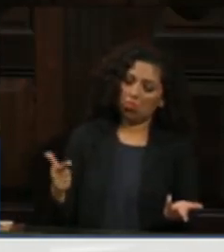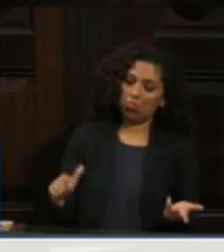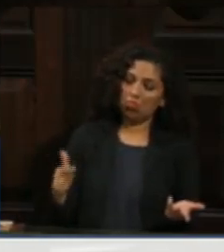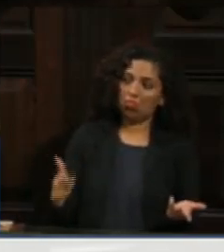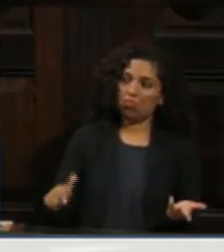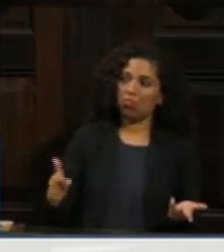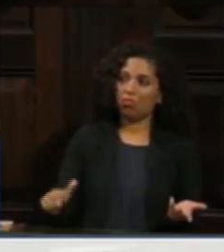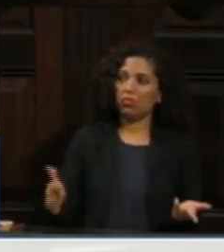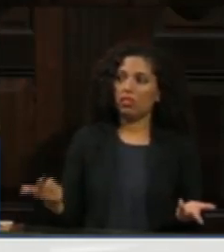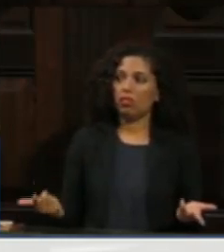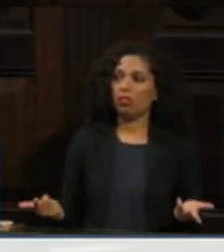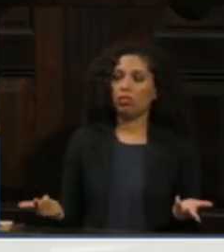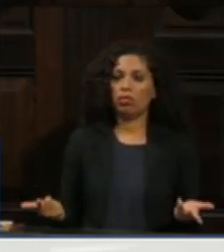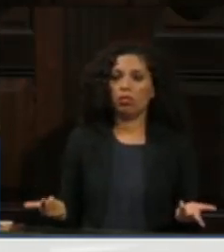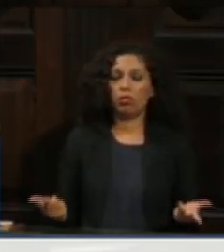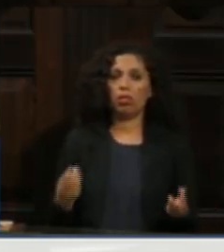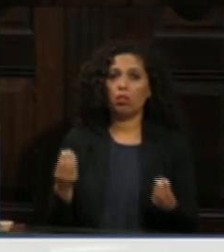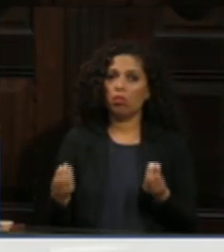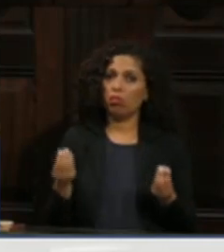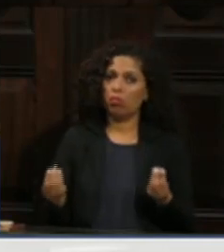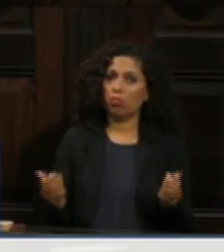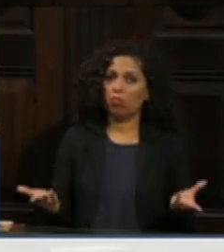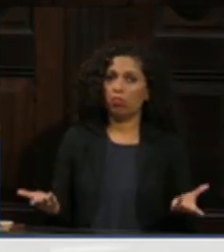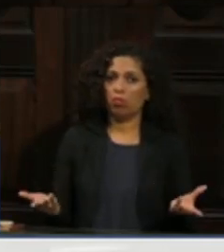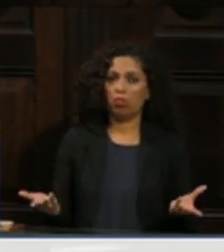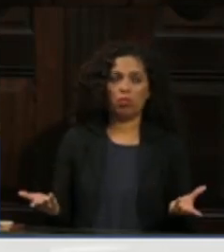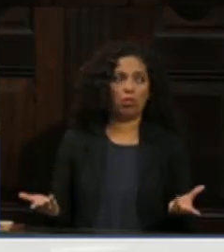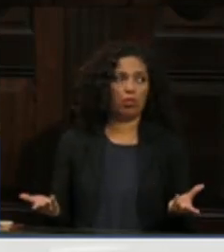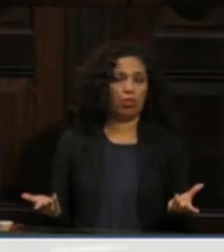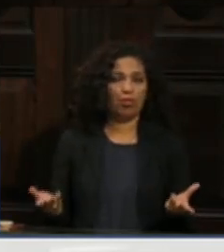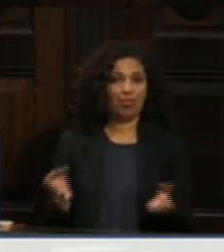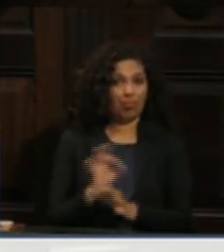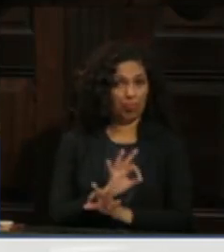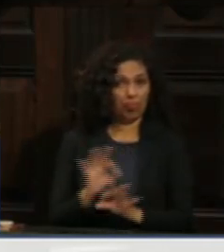nos seus ambientes sociais e ambientes profissionais.